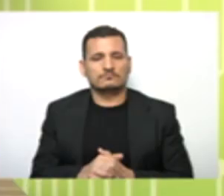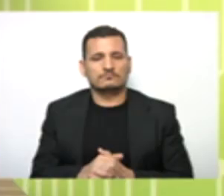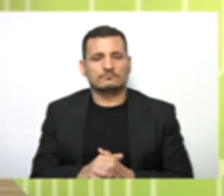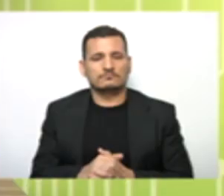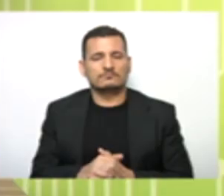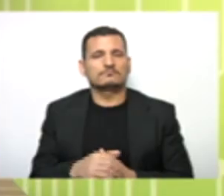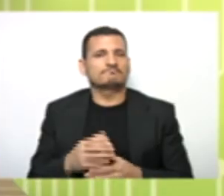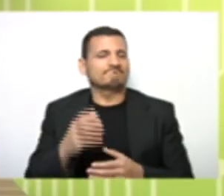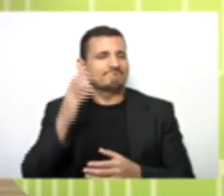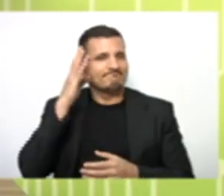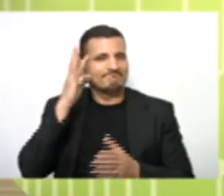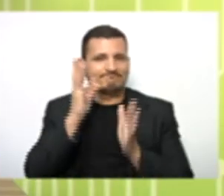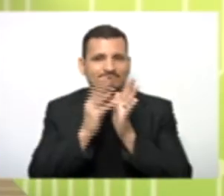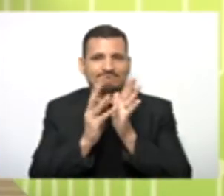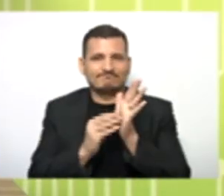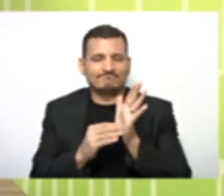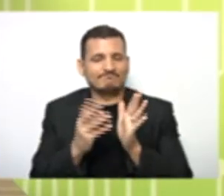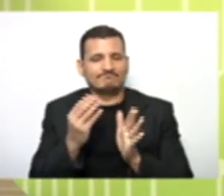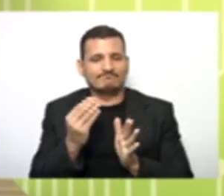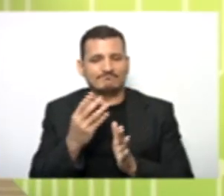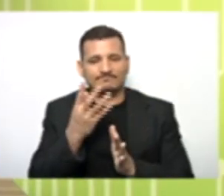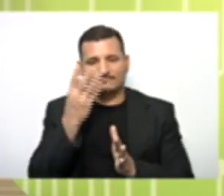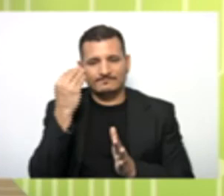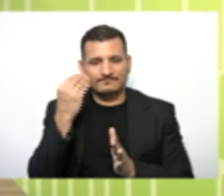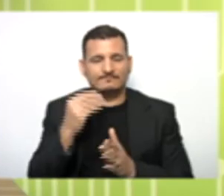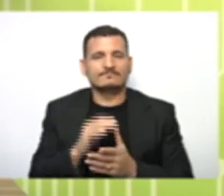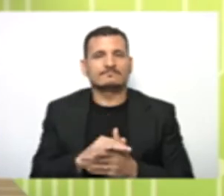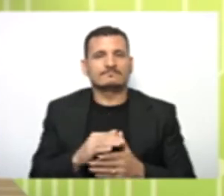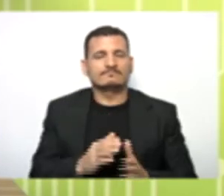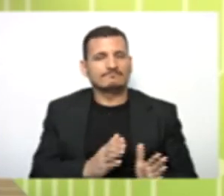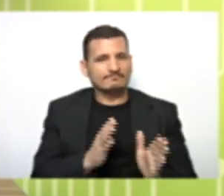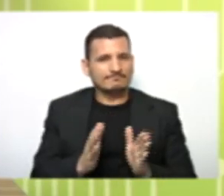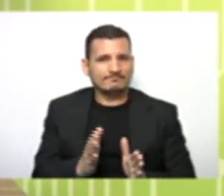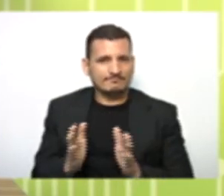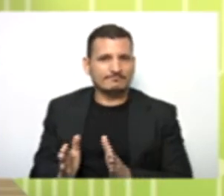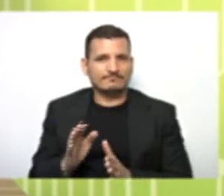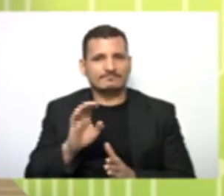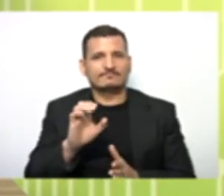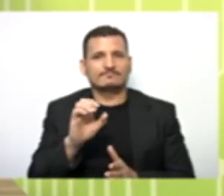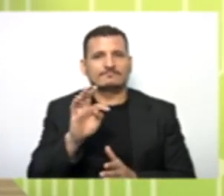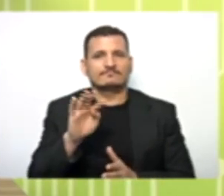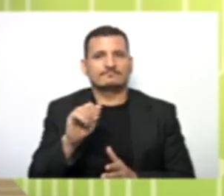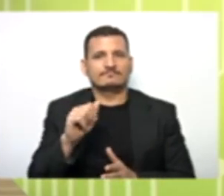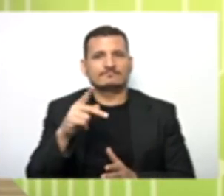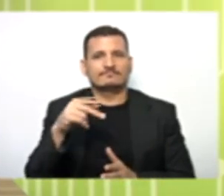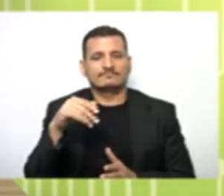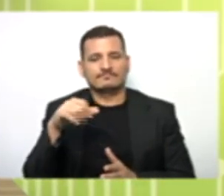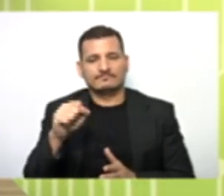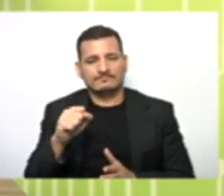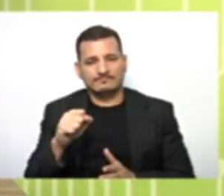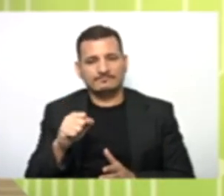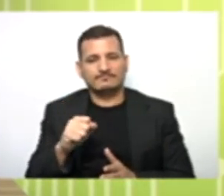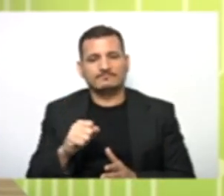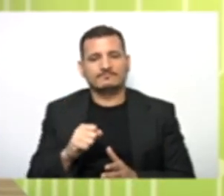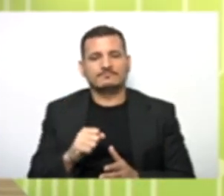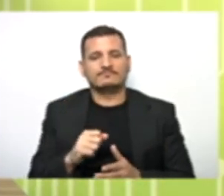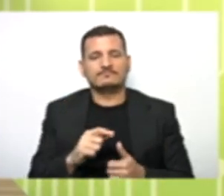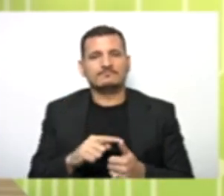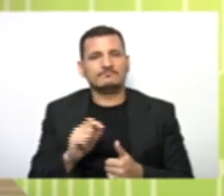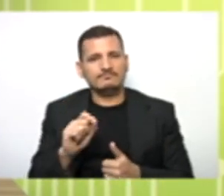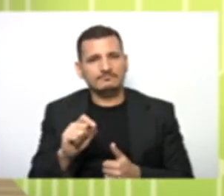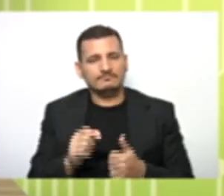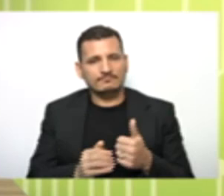muito conteúdo na nossa cabeça também. As etapas de execução, né, professor? Exato, perfeito. Então, o que é o processo,